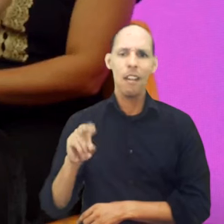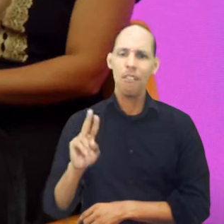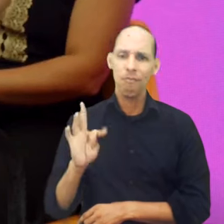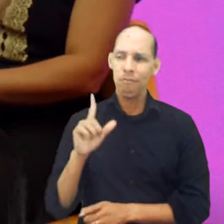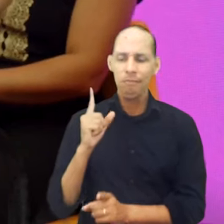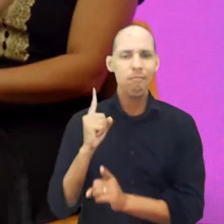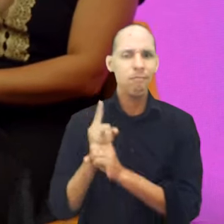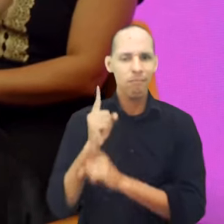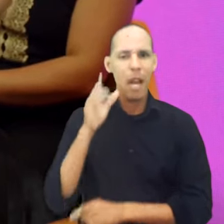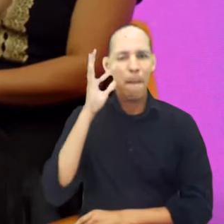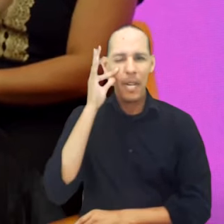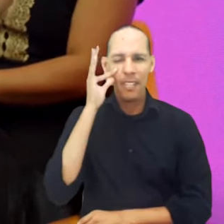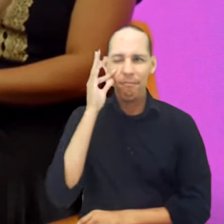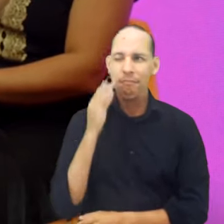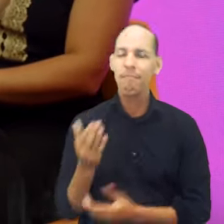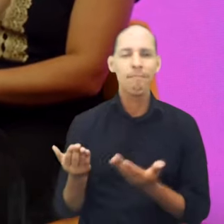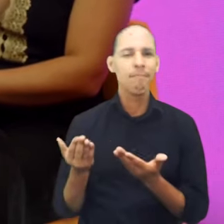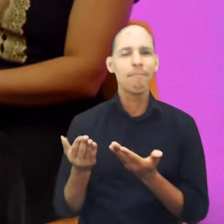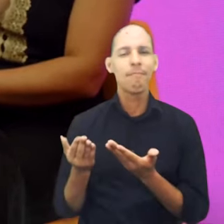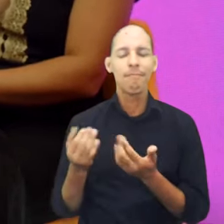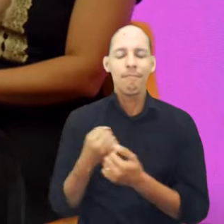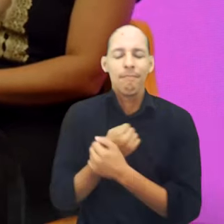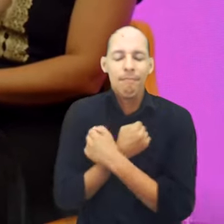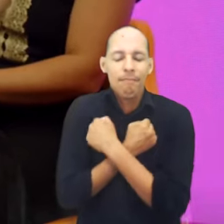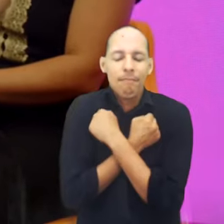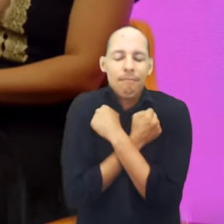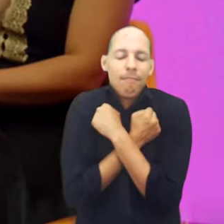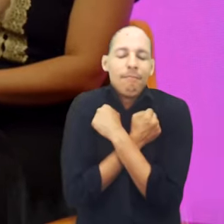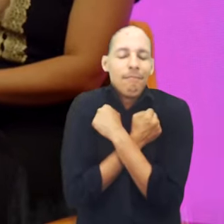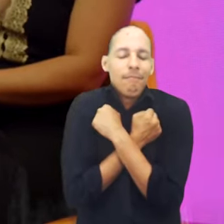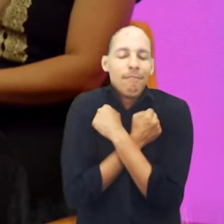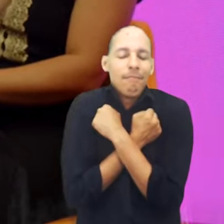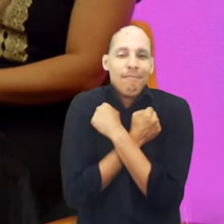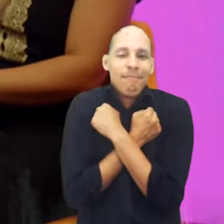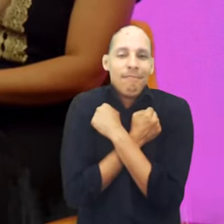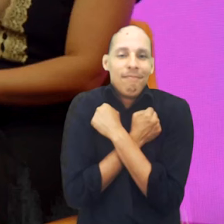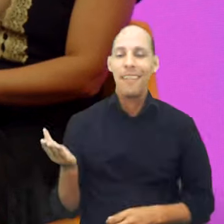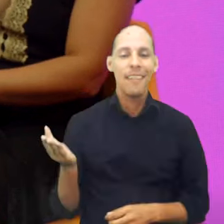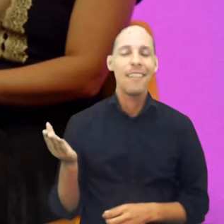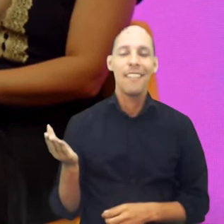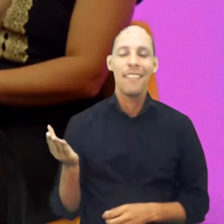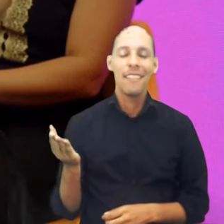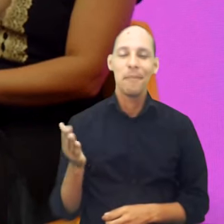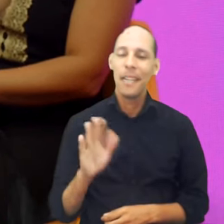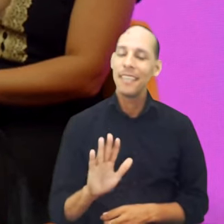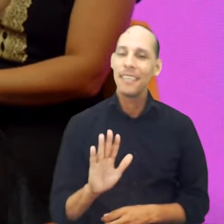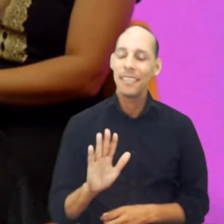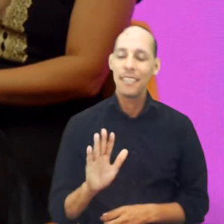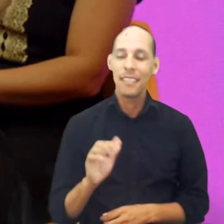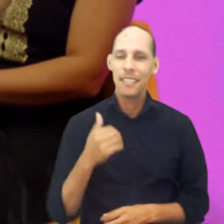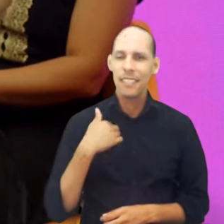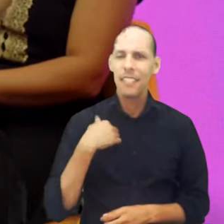encontrou presencialmente para dar um abraço, né, né, Paulinha? Mas assim,